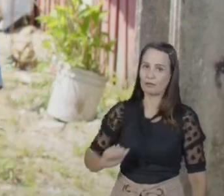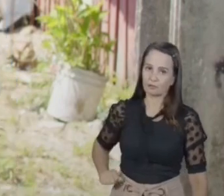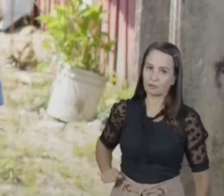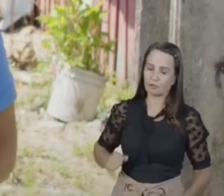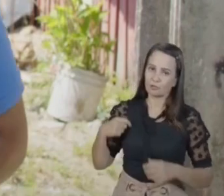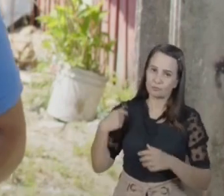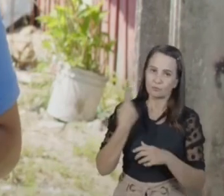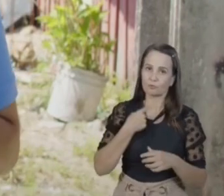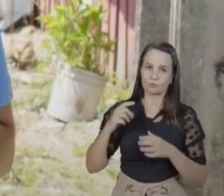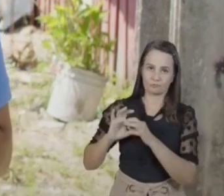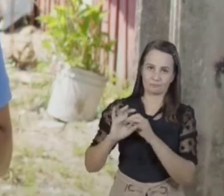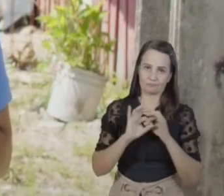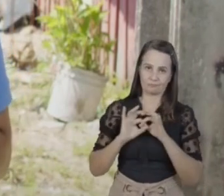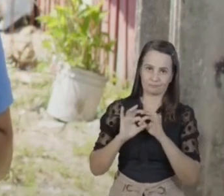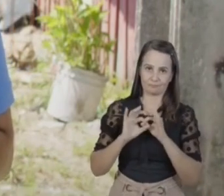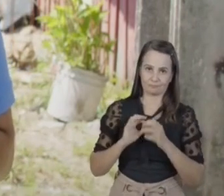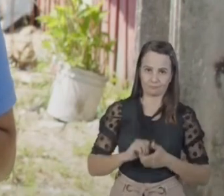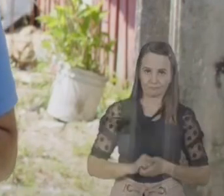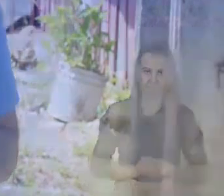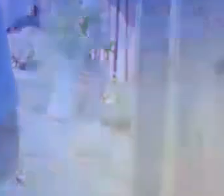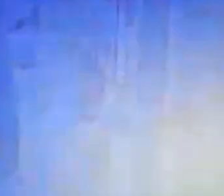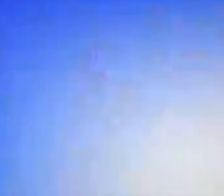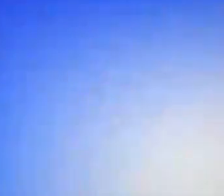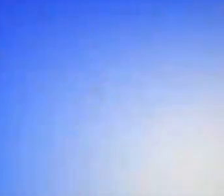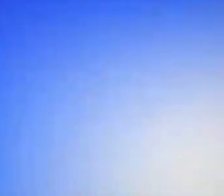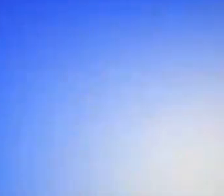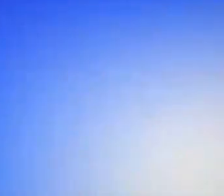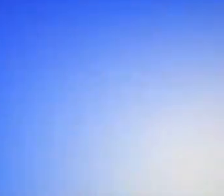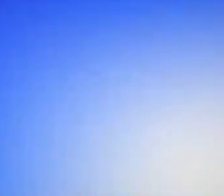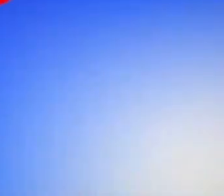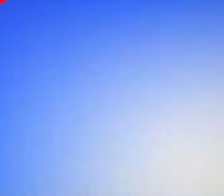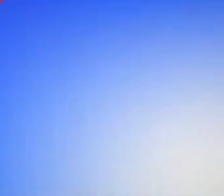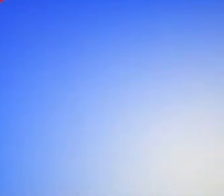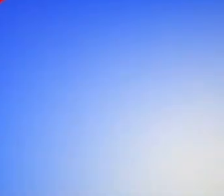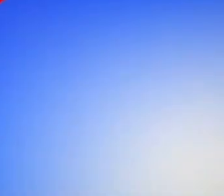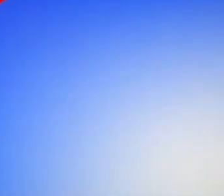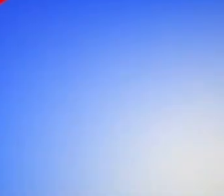fazer mais por Ananindeua e por nossa gente.